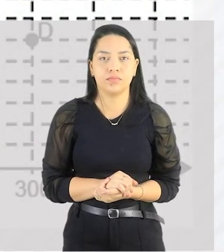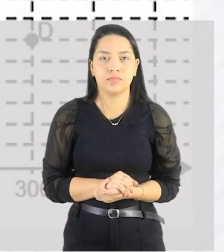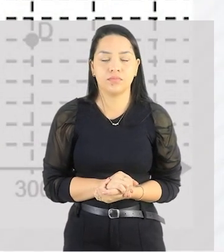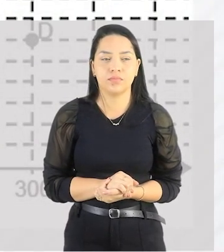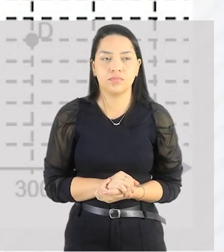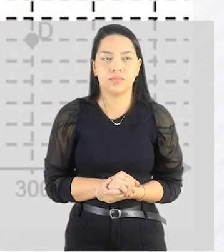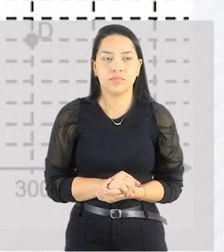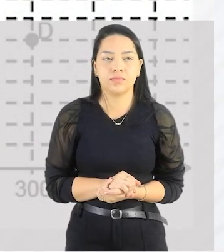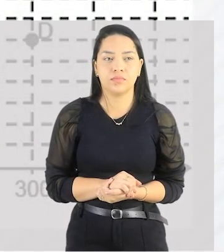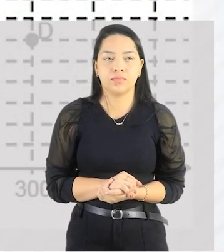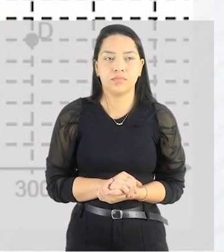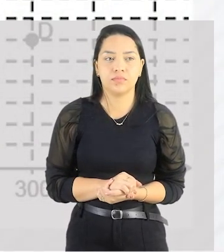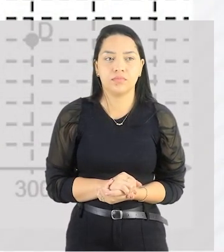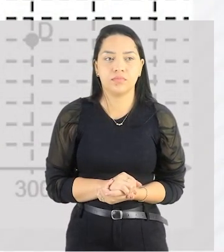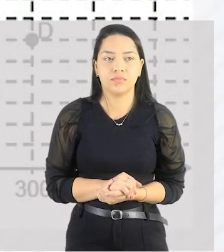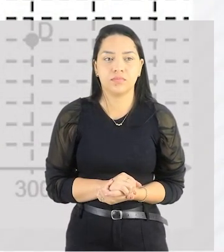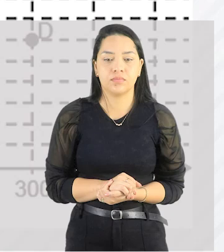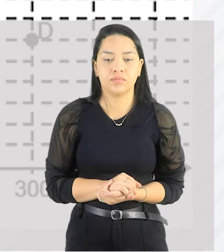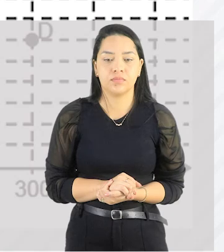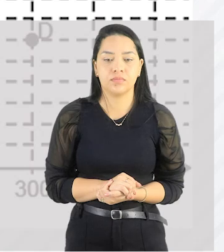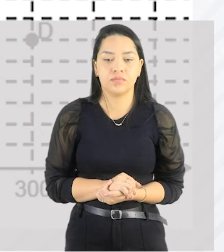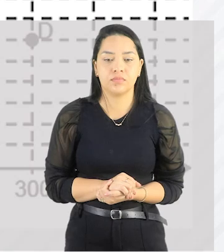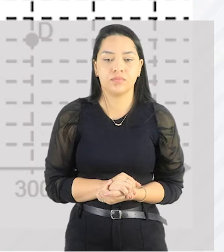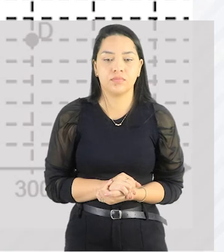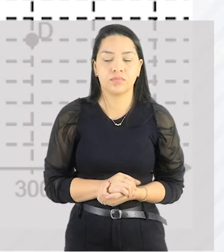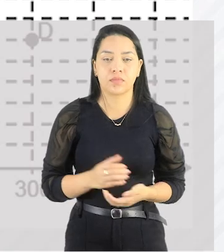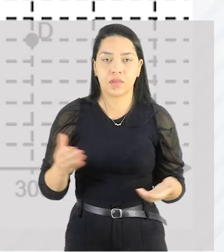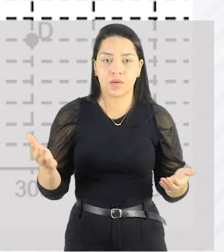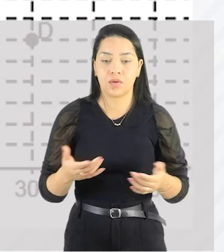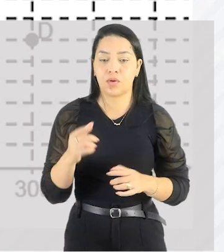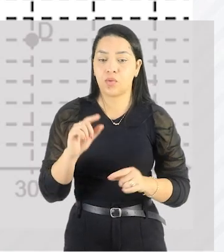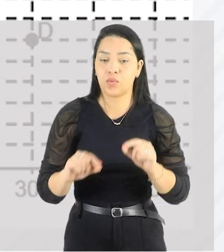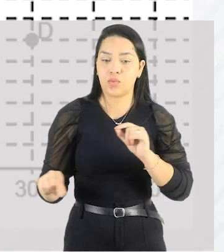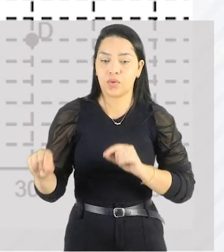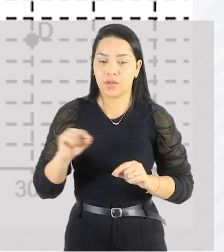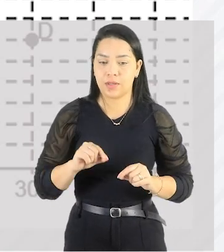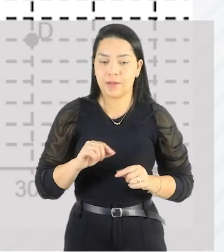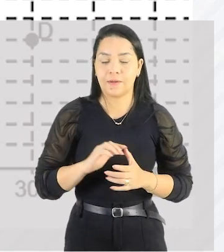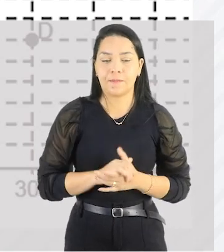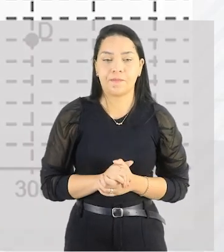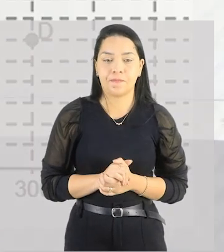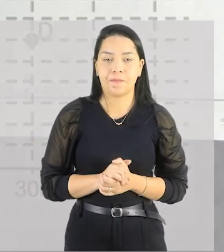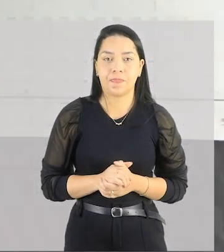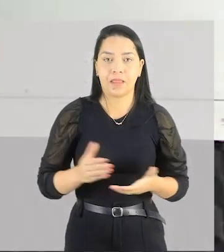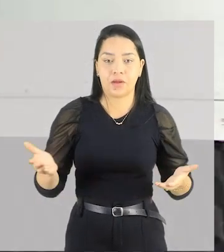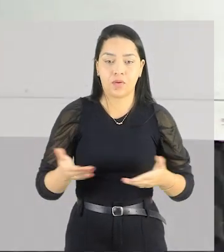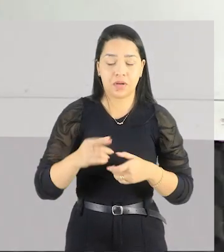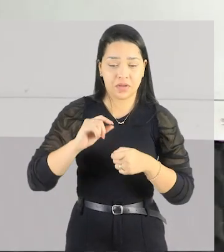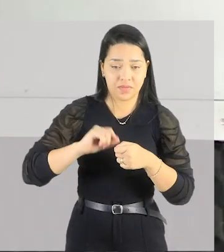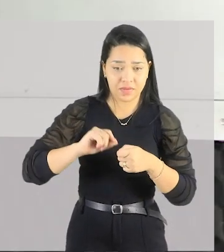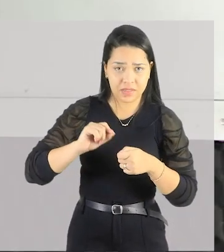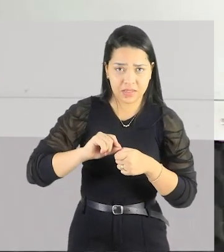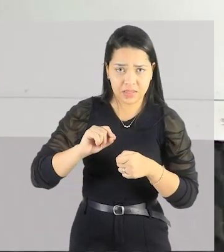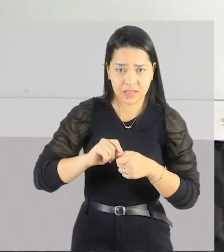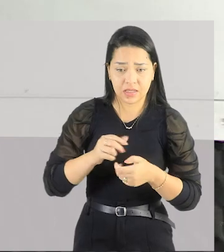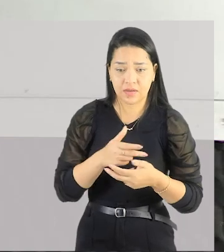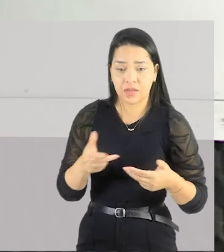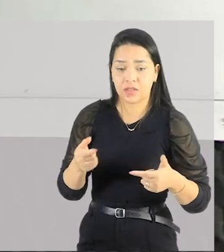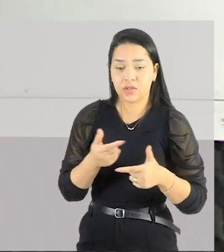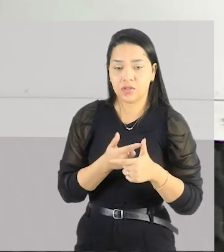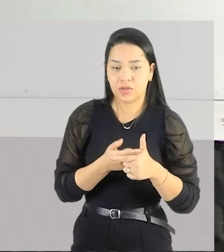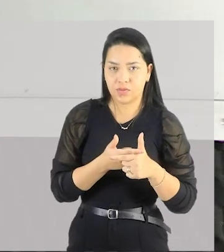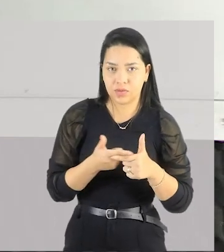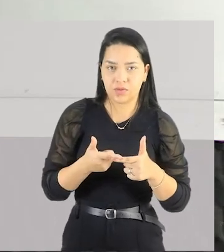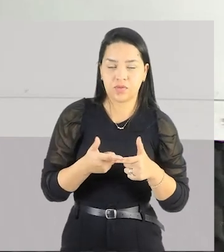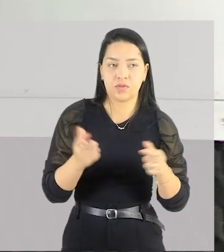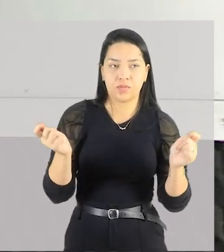400. Beleza? Muito bem, vamos lá. Turma, vamos fazer agora aqui as divisões que